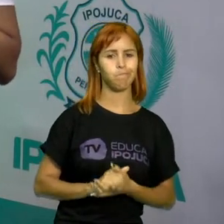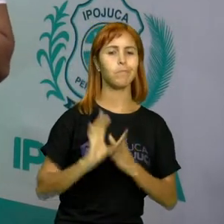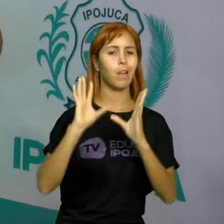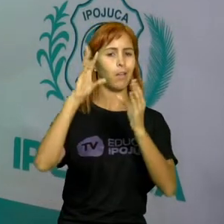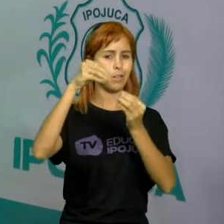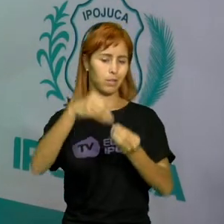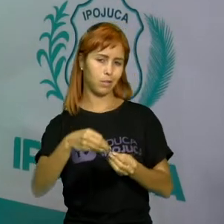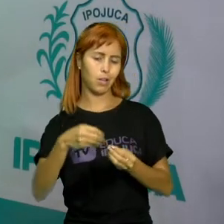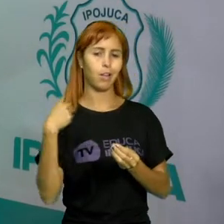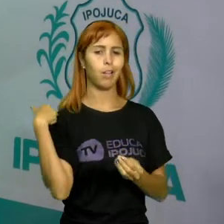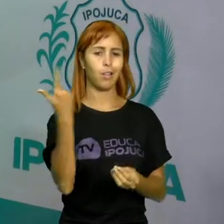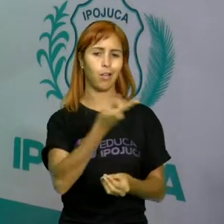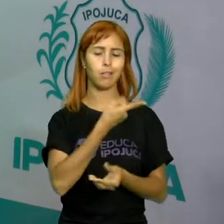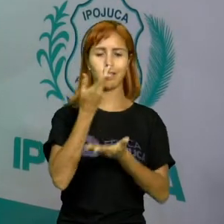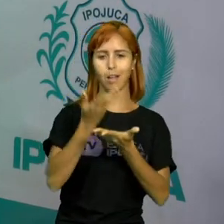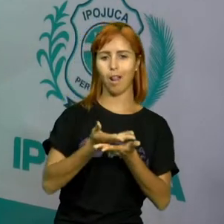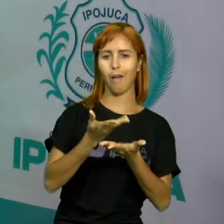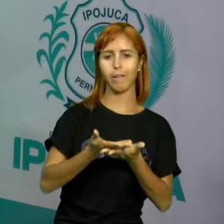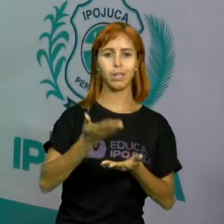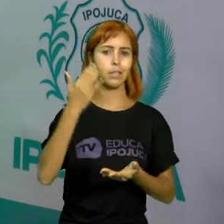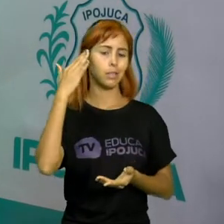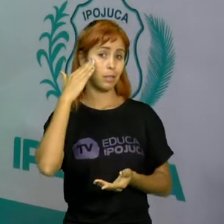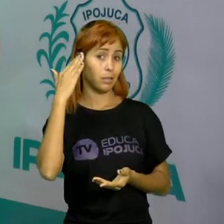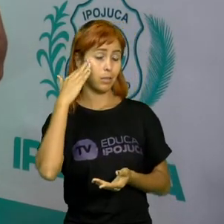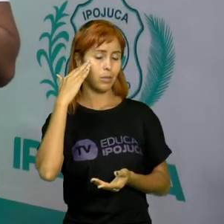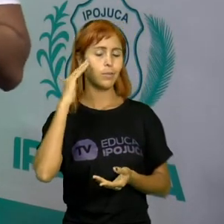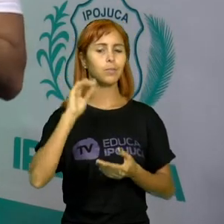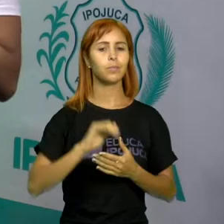Revisando a nossa aula, a gente vai entender que